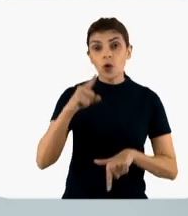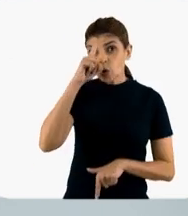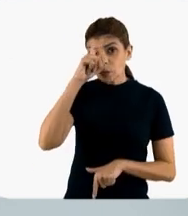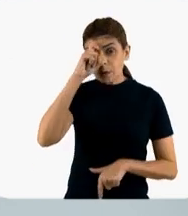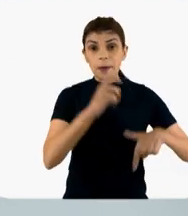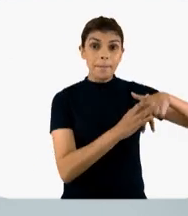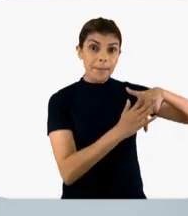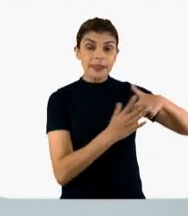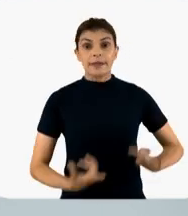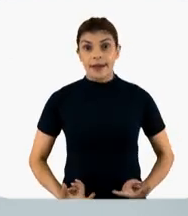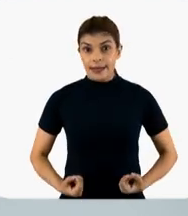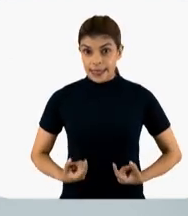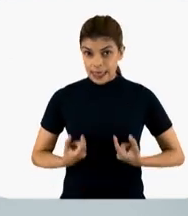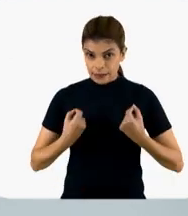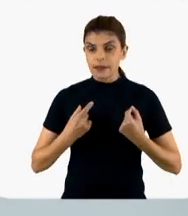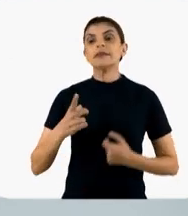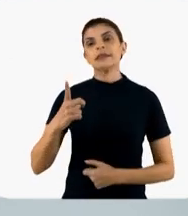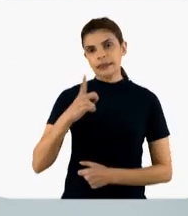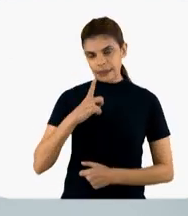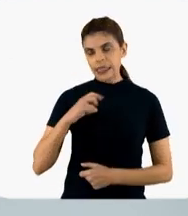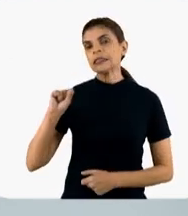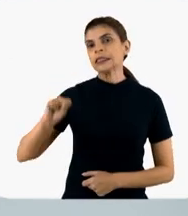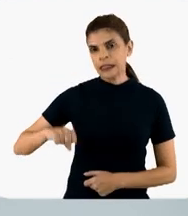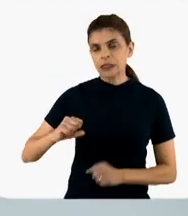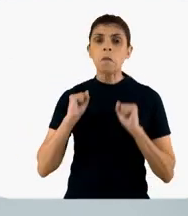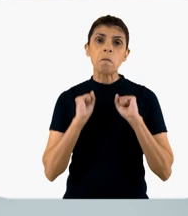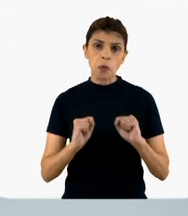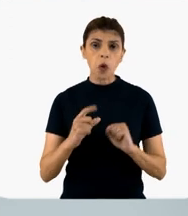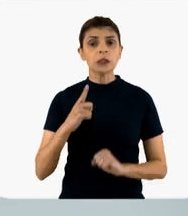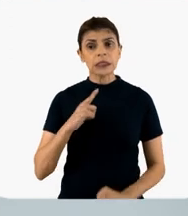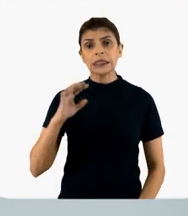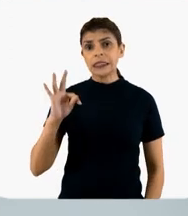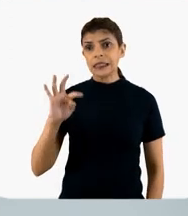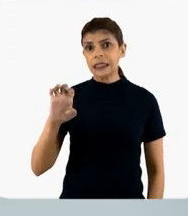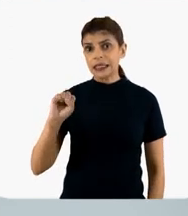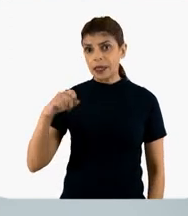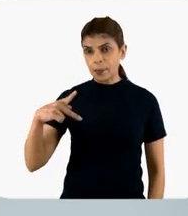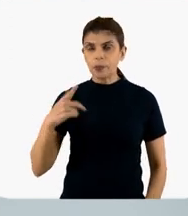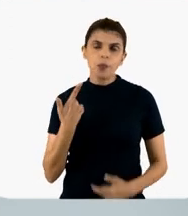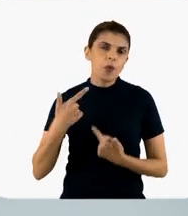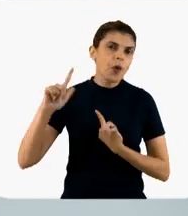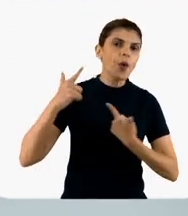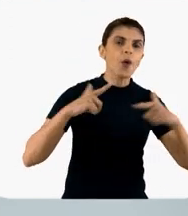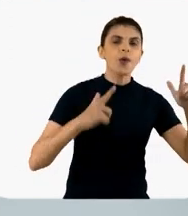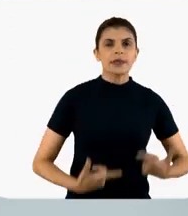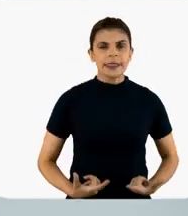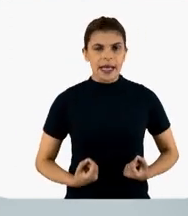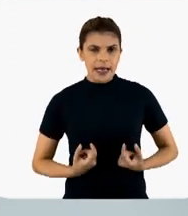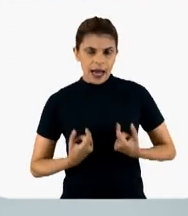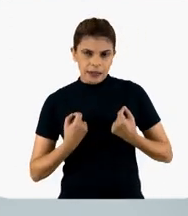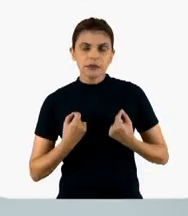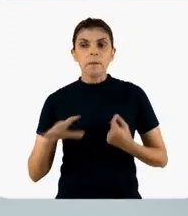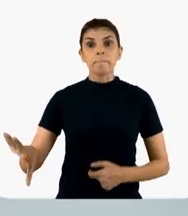num hospital de pacientes com câncer, então os pacientes têm TEP, né? E eles podem estar tendo TEP talvez por outros... Nos pacientes